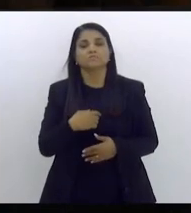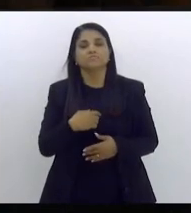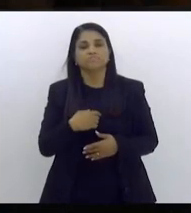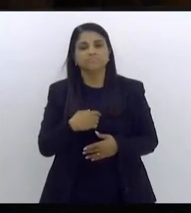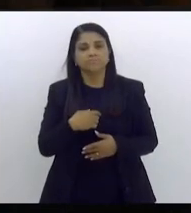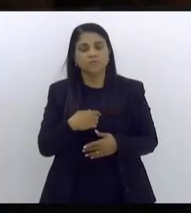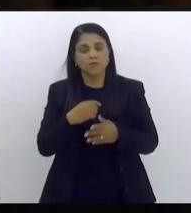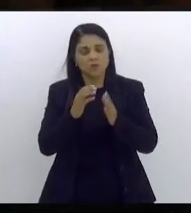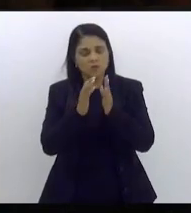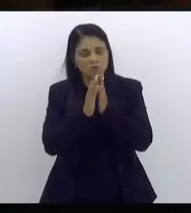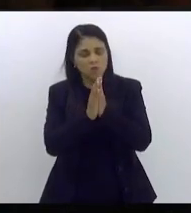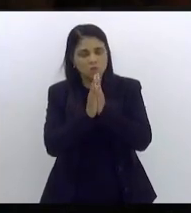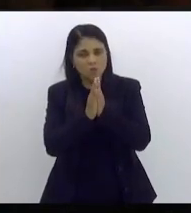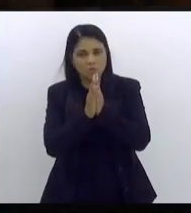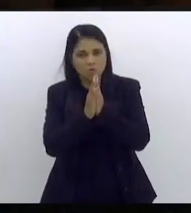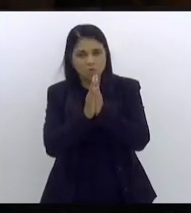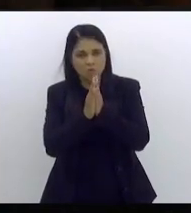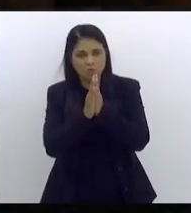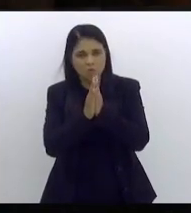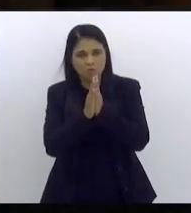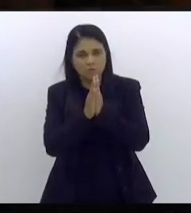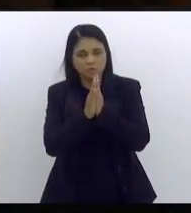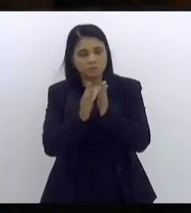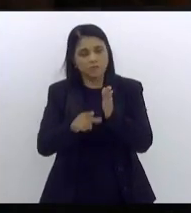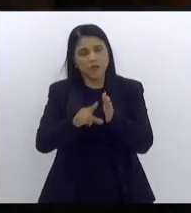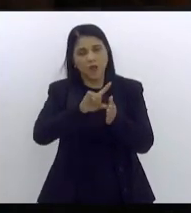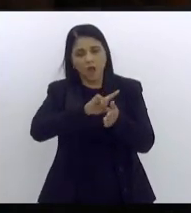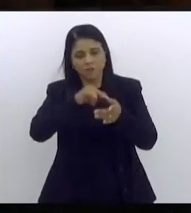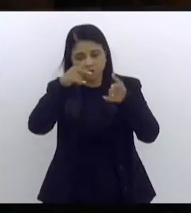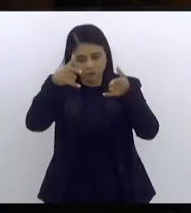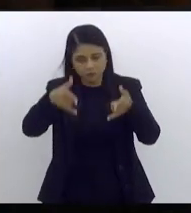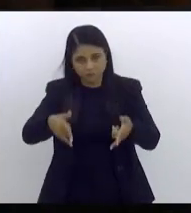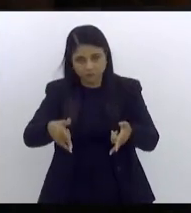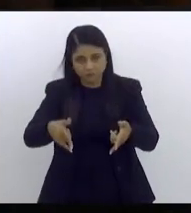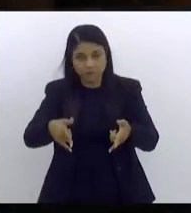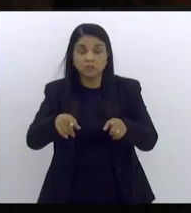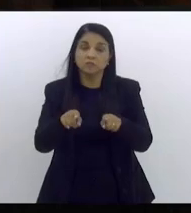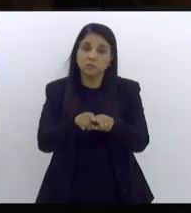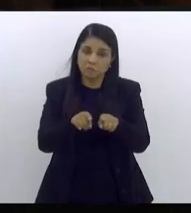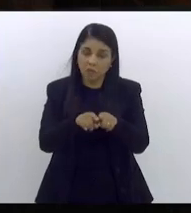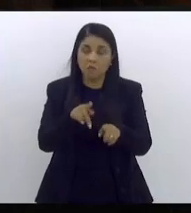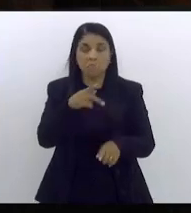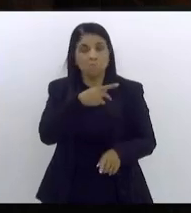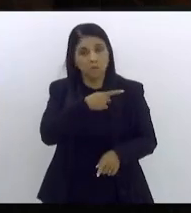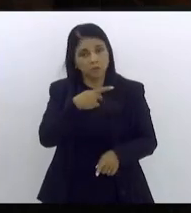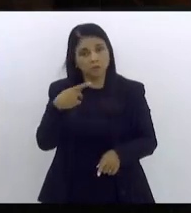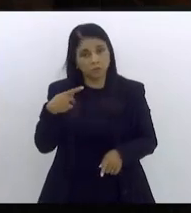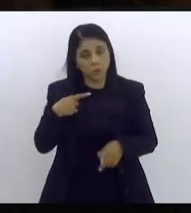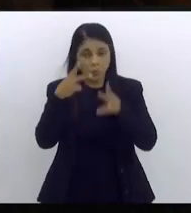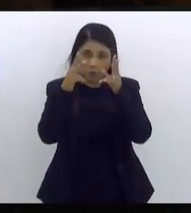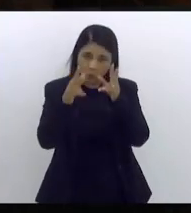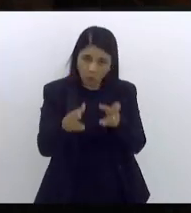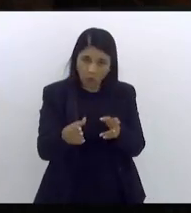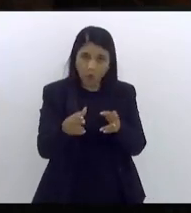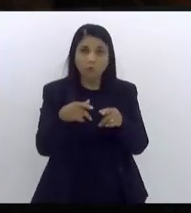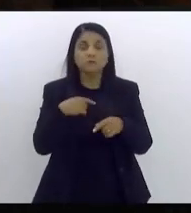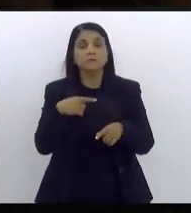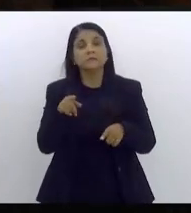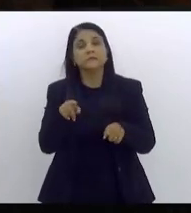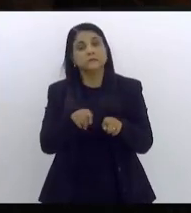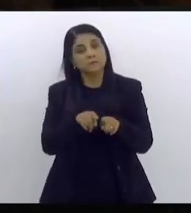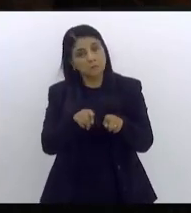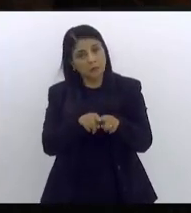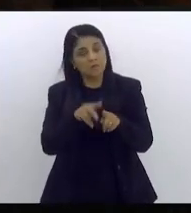as últimas orações para o enterro, o sepultamento. Já assisti pastor evangélico fazer o mesmo. Já